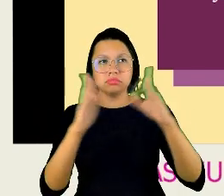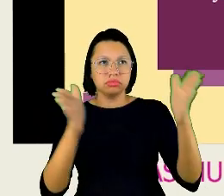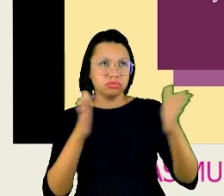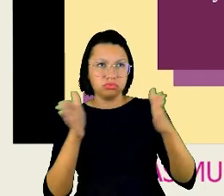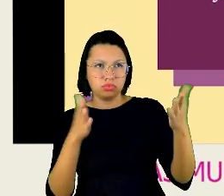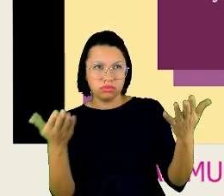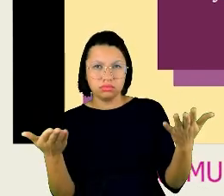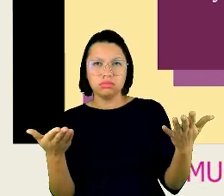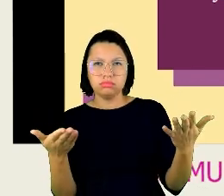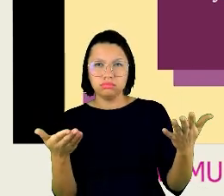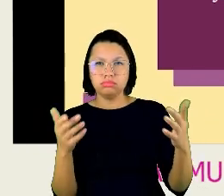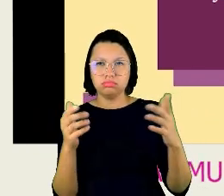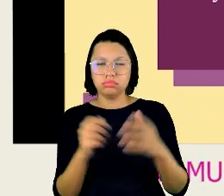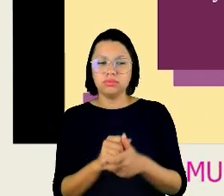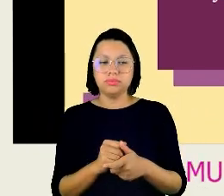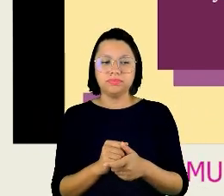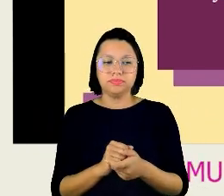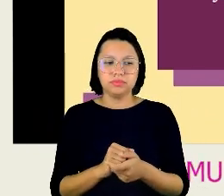e